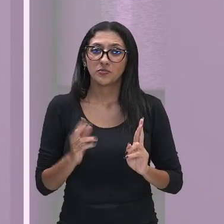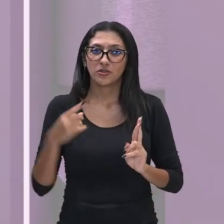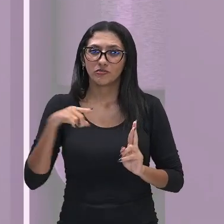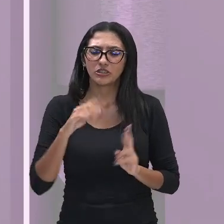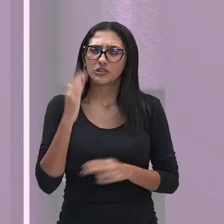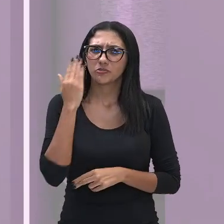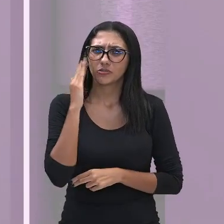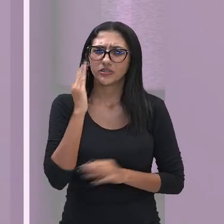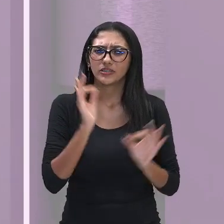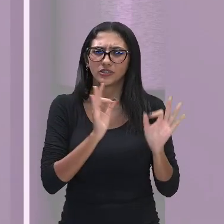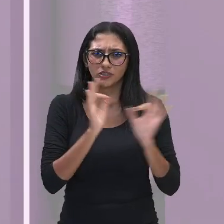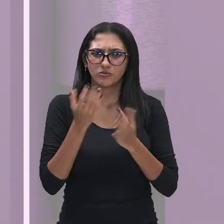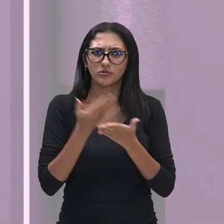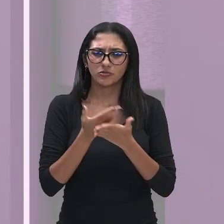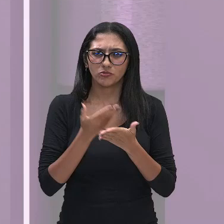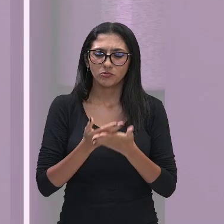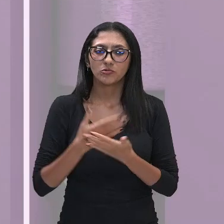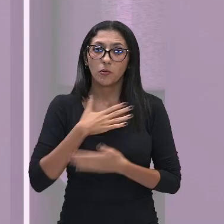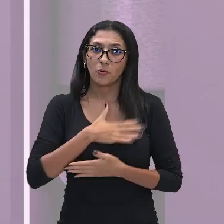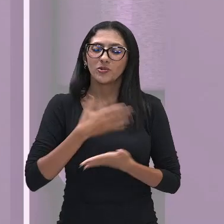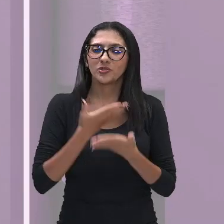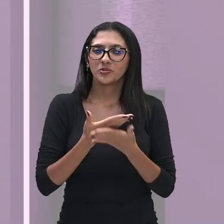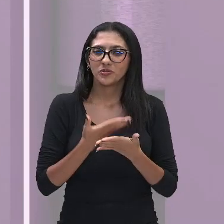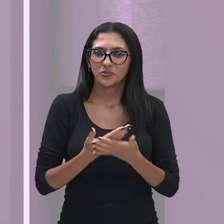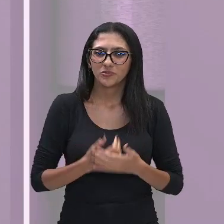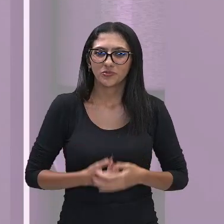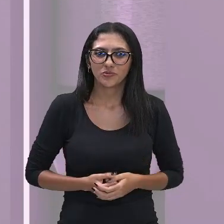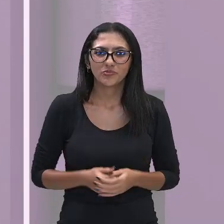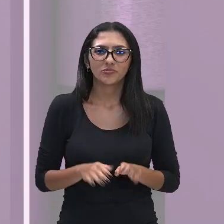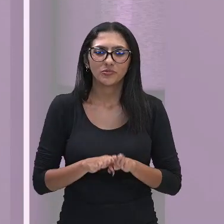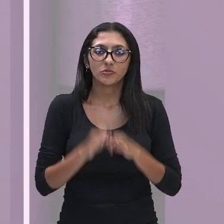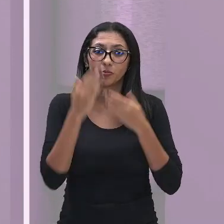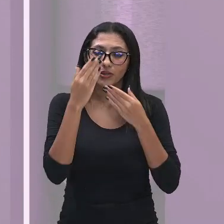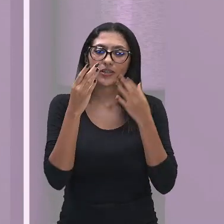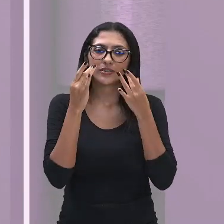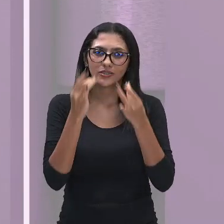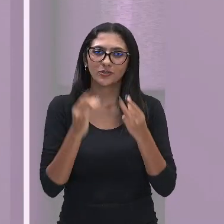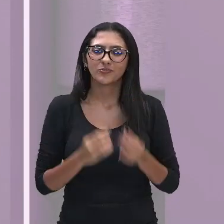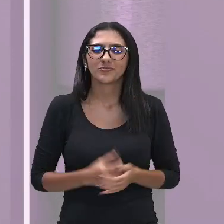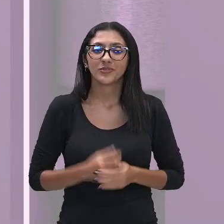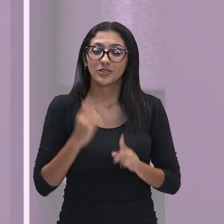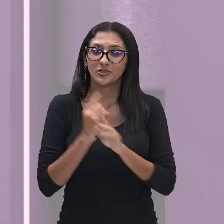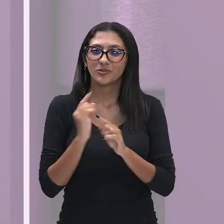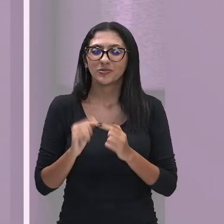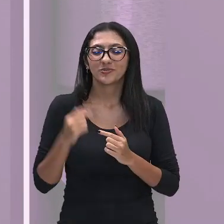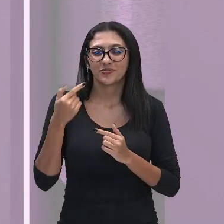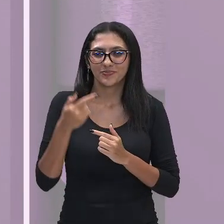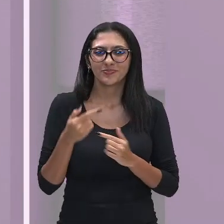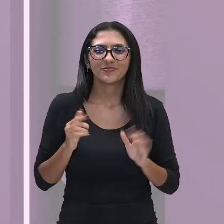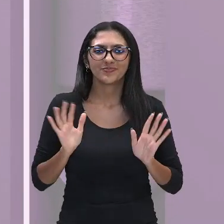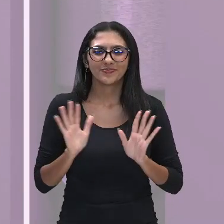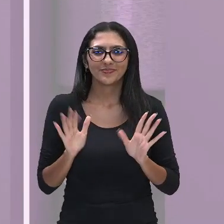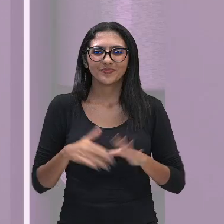tenham compreendido e gostado aqui da aula. Quero agradecer aqui a atenção e a gente se encontra numa